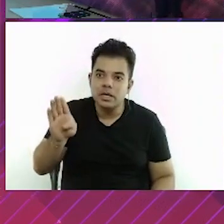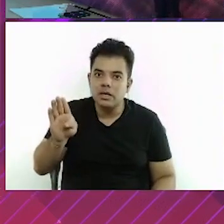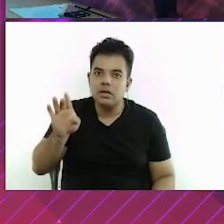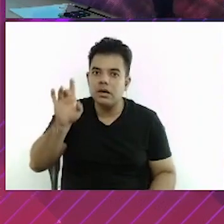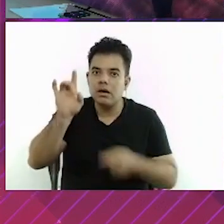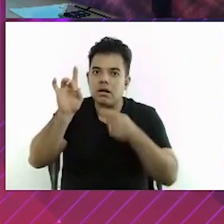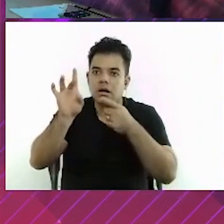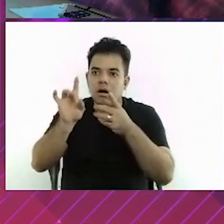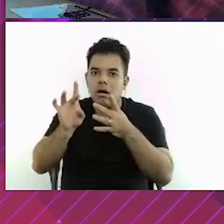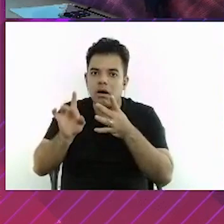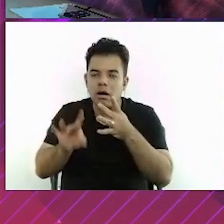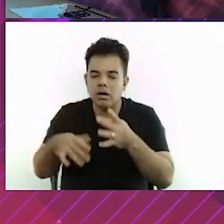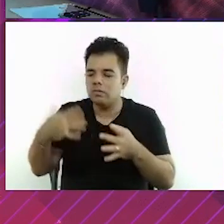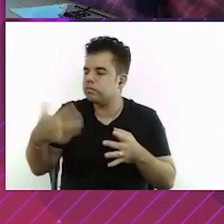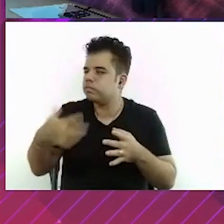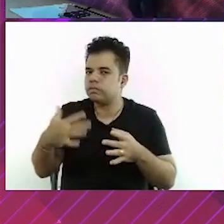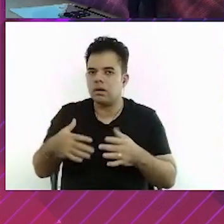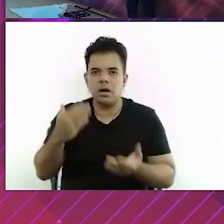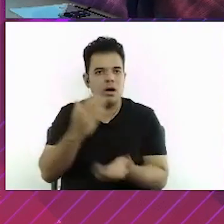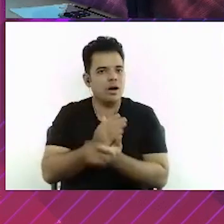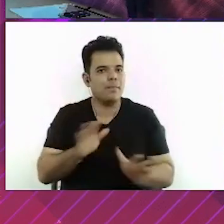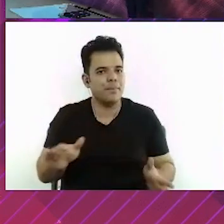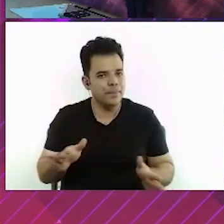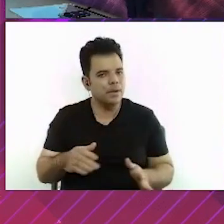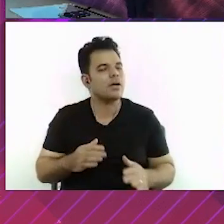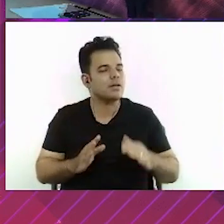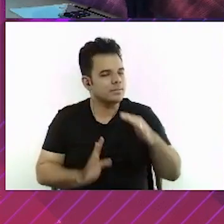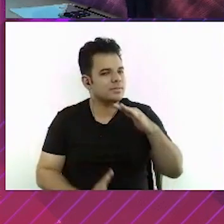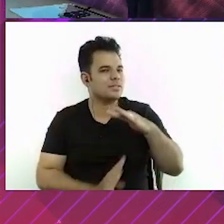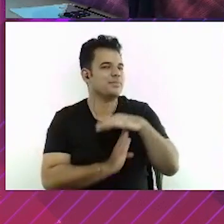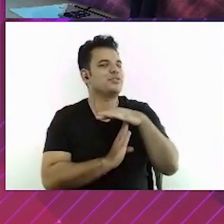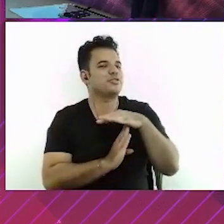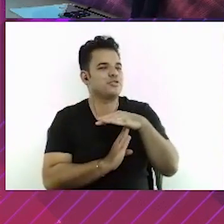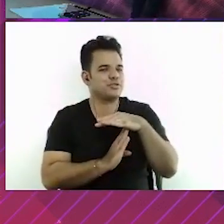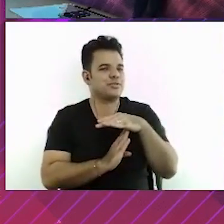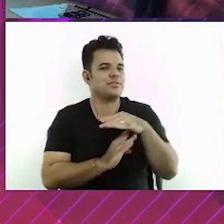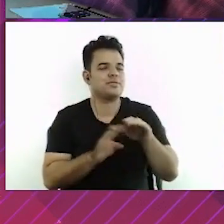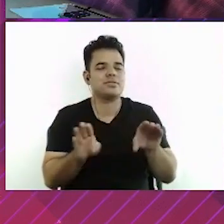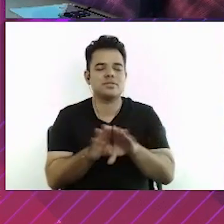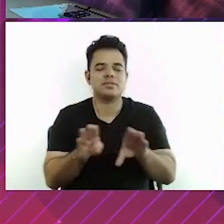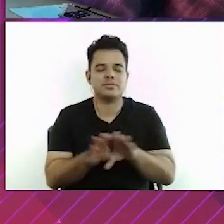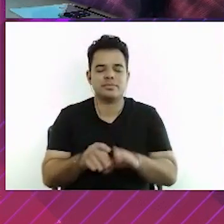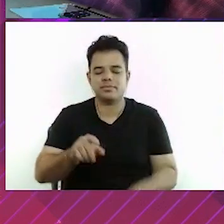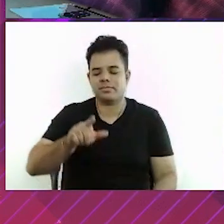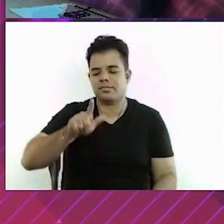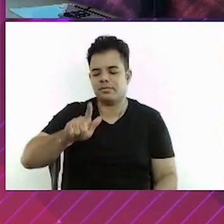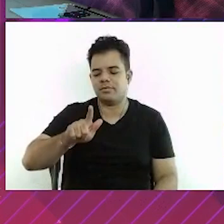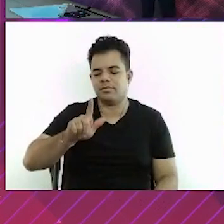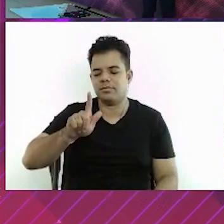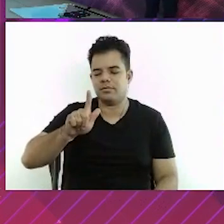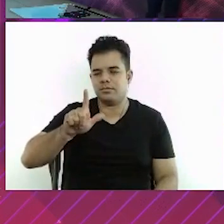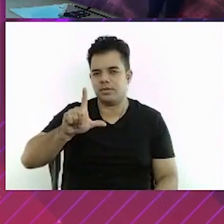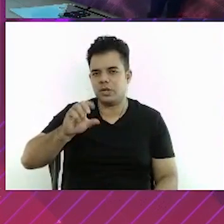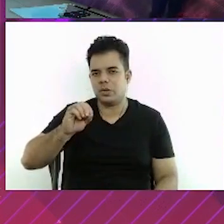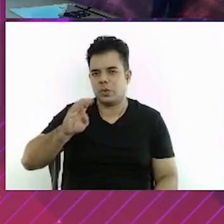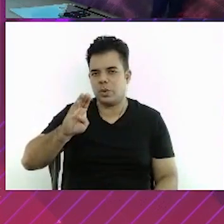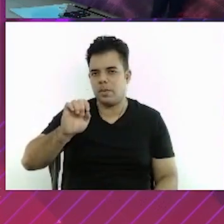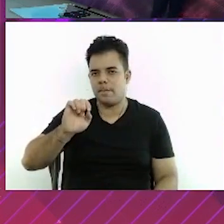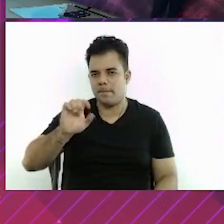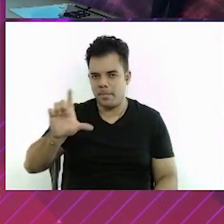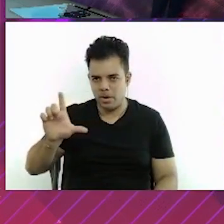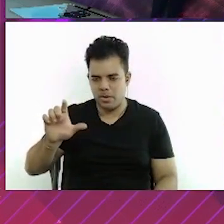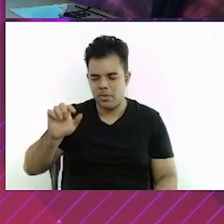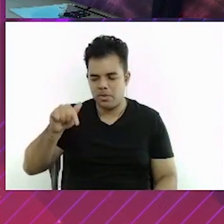Acabou. Então, você tem um controle maior com o prefet size. Por fim, tem o Global QoS, que é essencialmente o que acontece. O